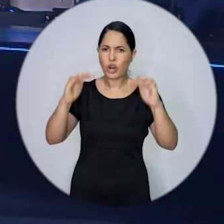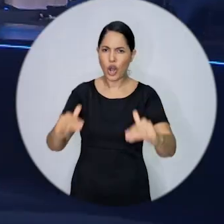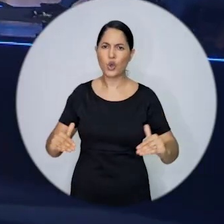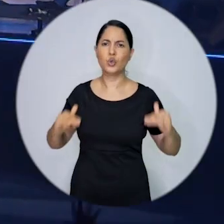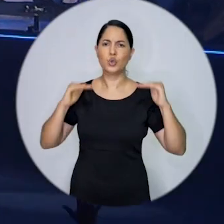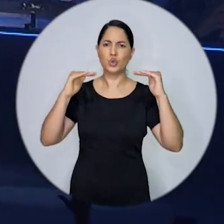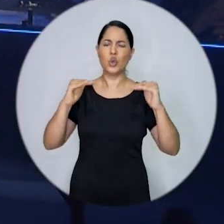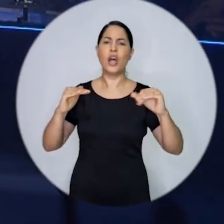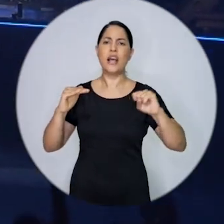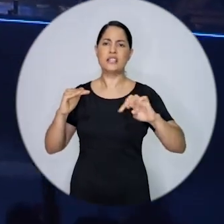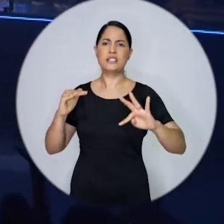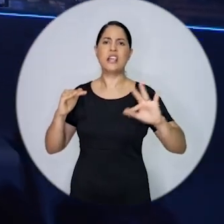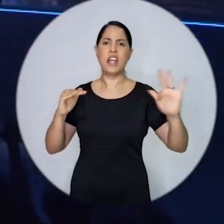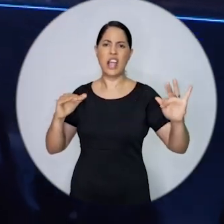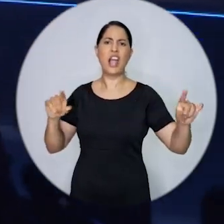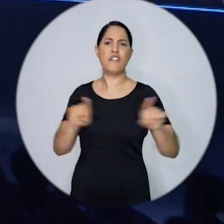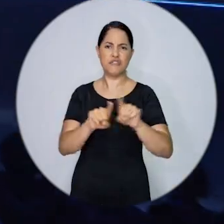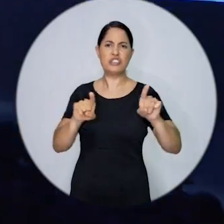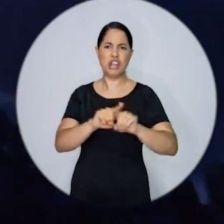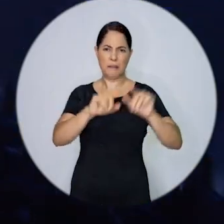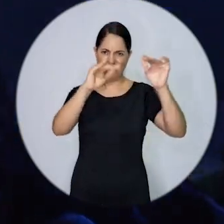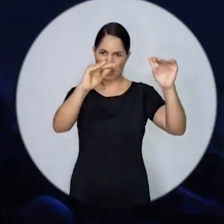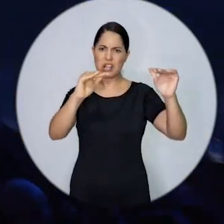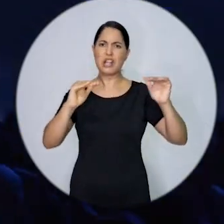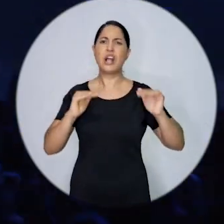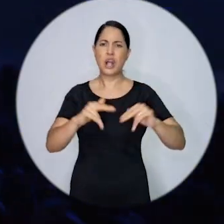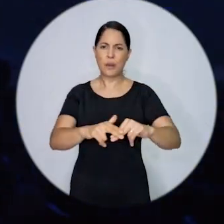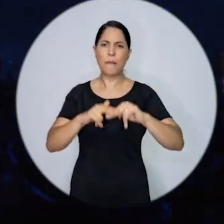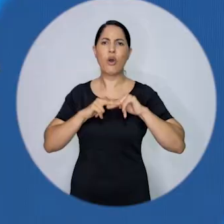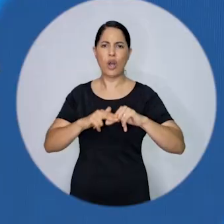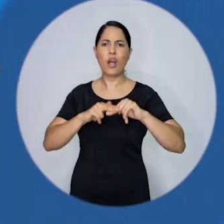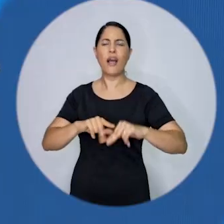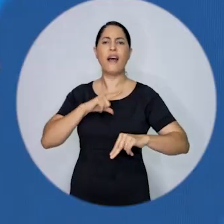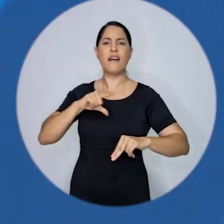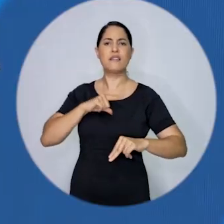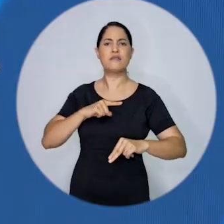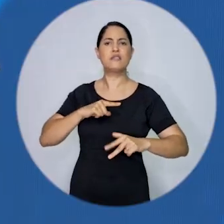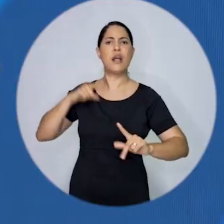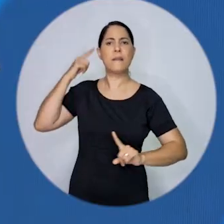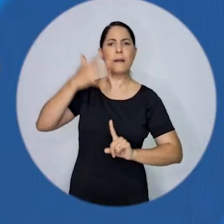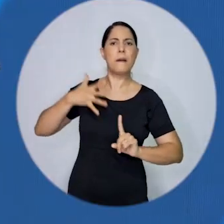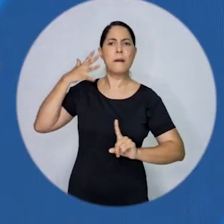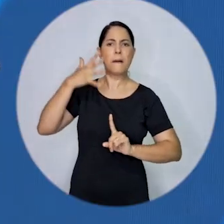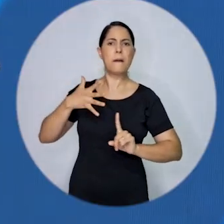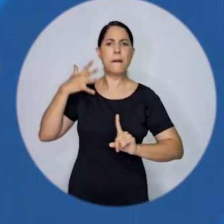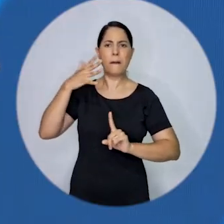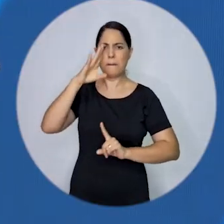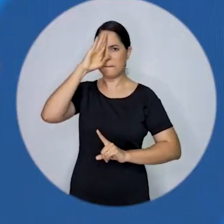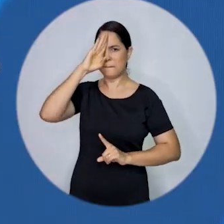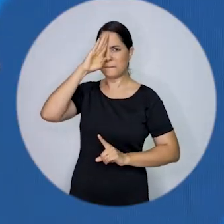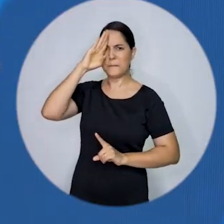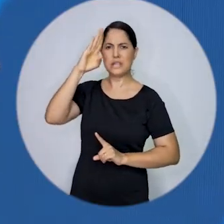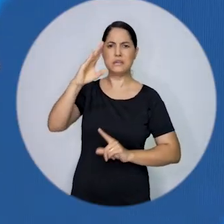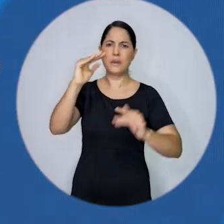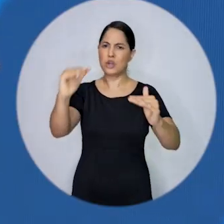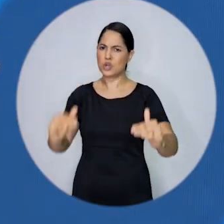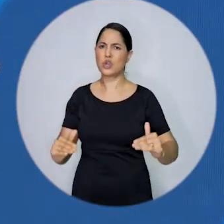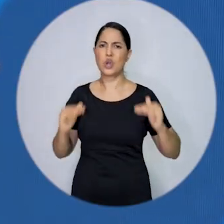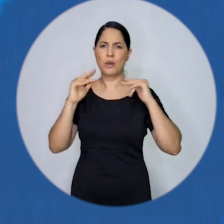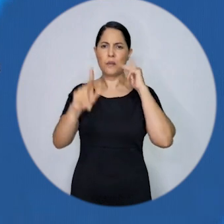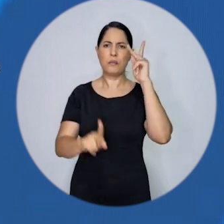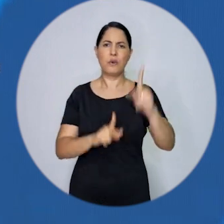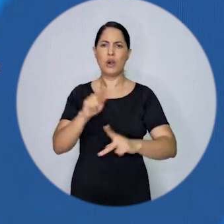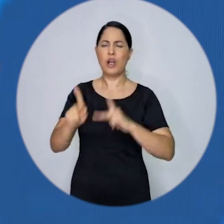tribunais, inclusive no Supremo Tribunal Federal, pois a sustentação oral é a expressão máxima da